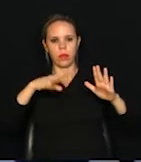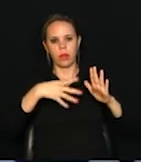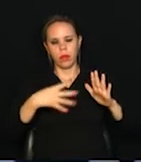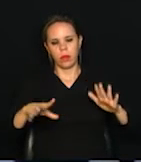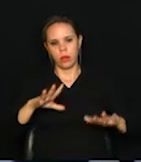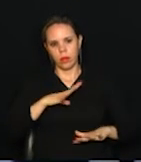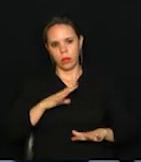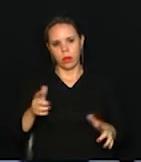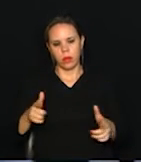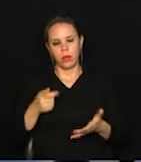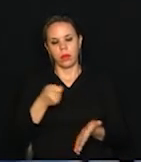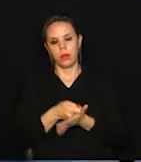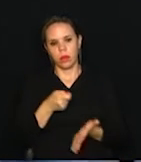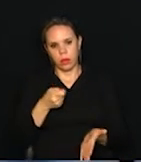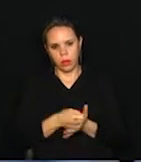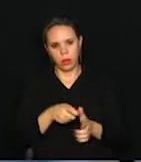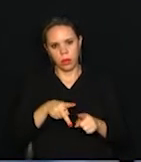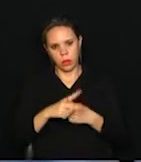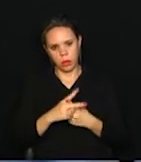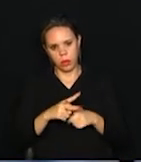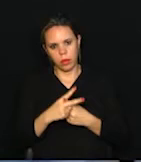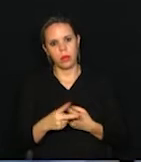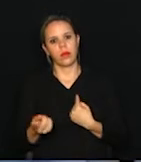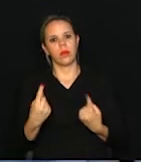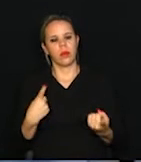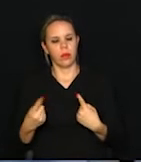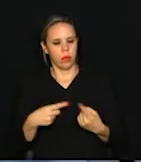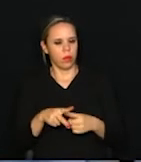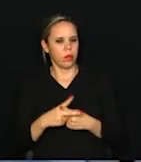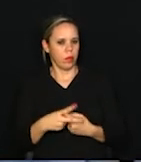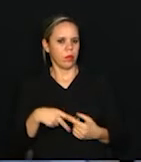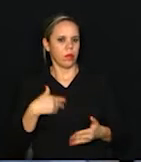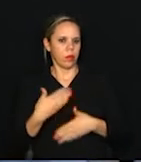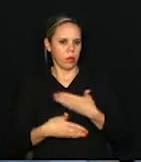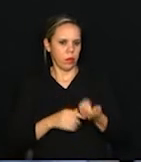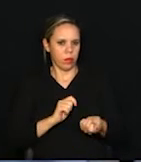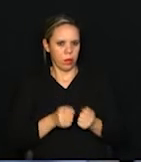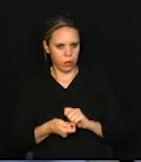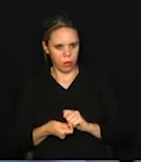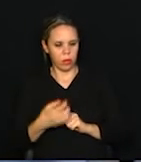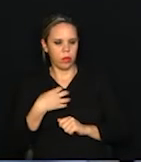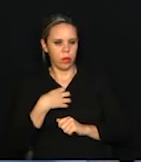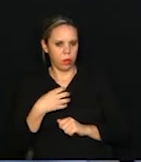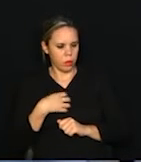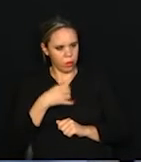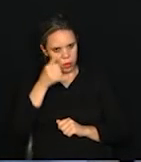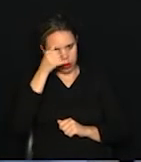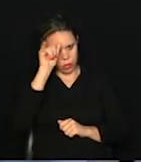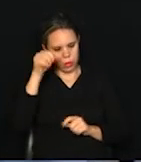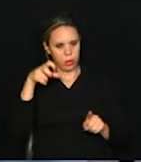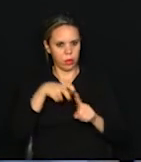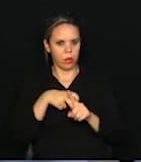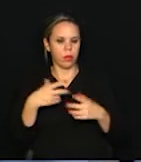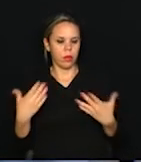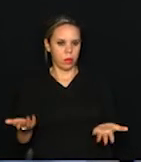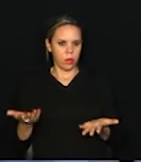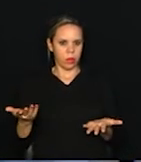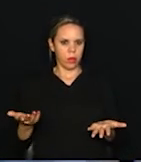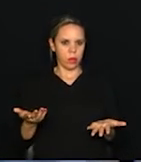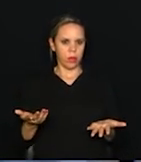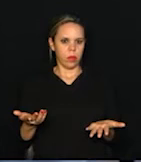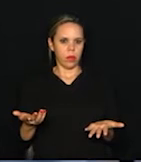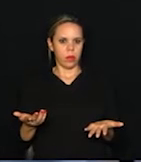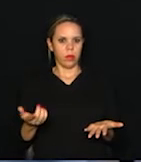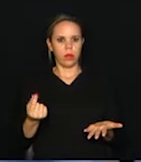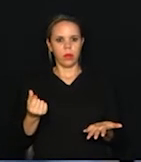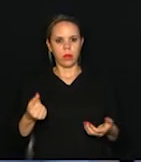cidade exige que as vias sejam sinalizadas como uma forma de prevenção de acidentes. Então, esse custo